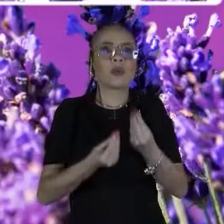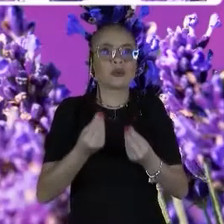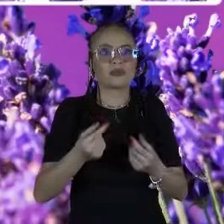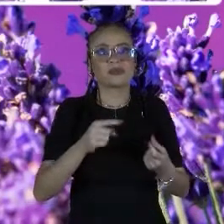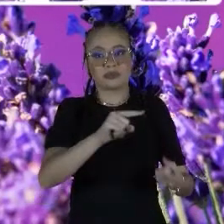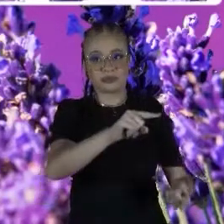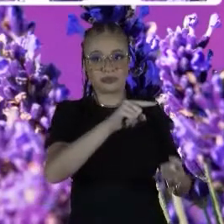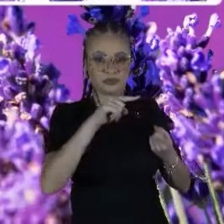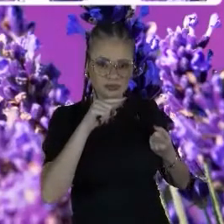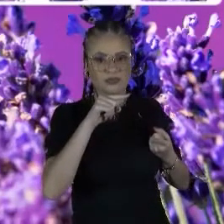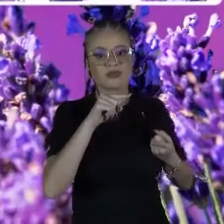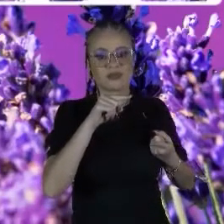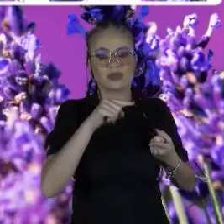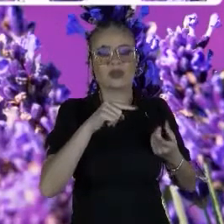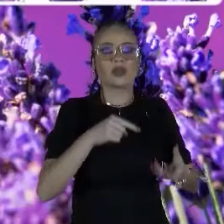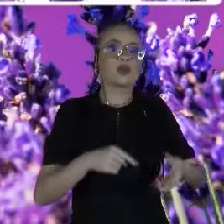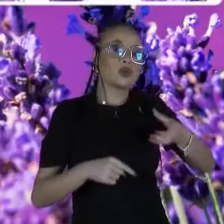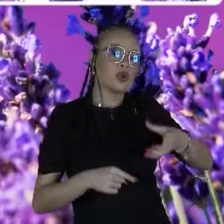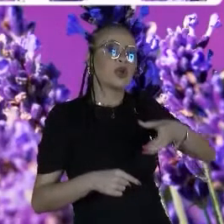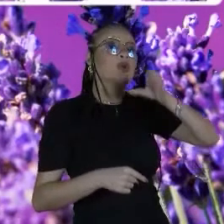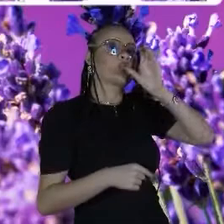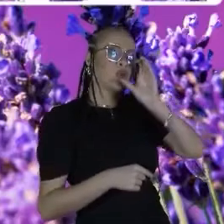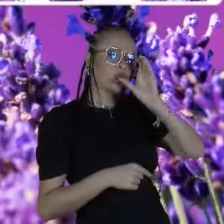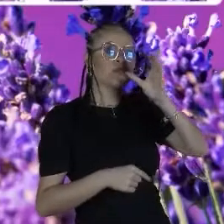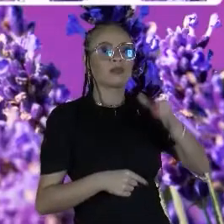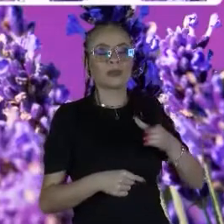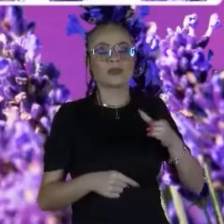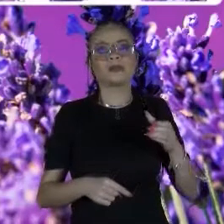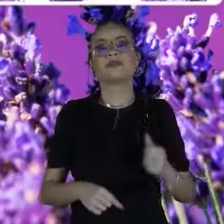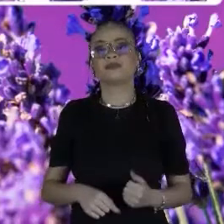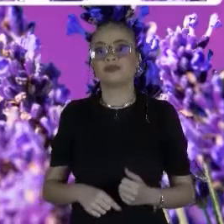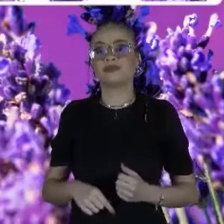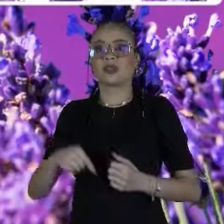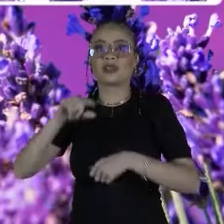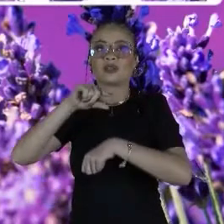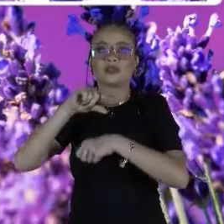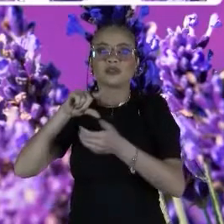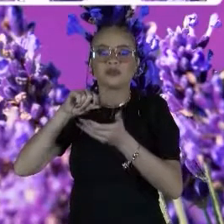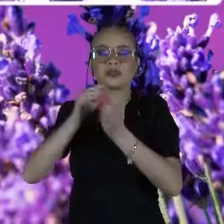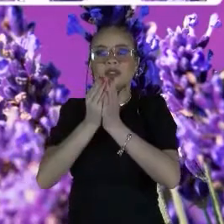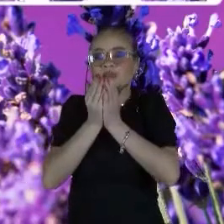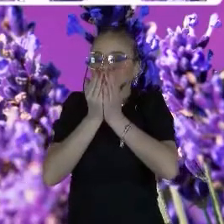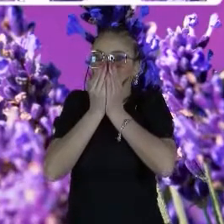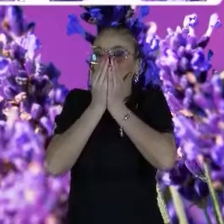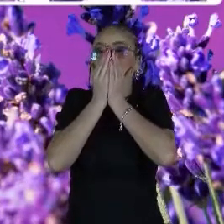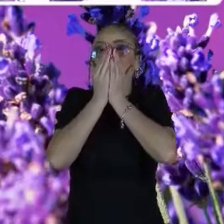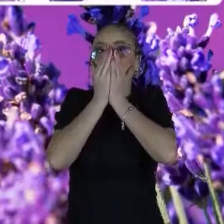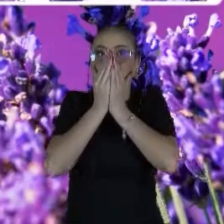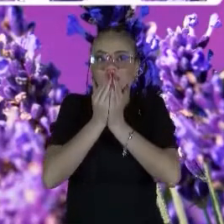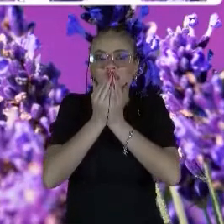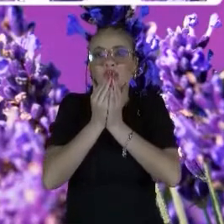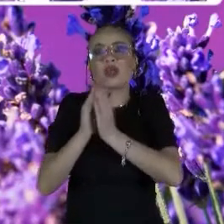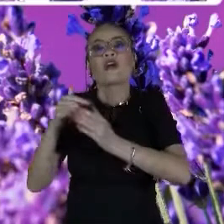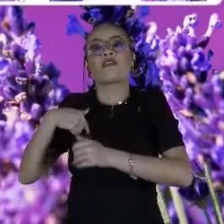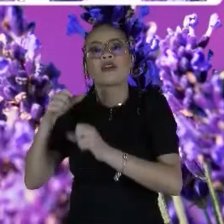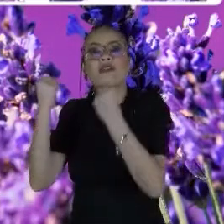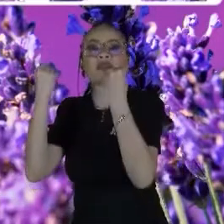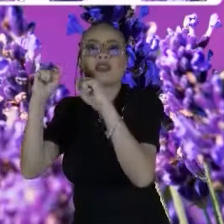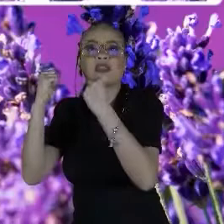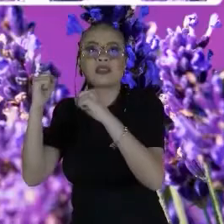tomando Olá é bom tangerina na água aí depois eu ir na aula para mim eu uso ele para o pré-treino